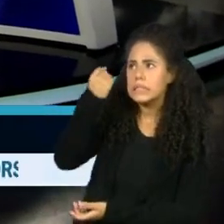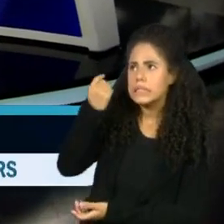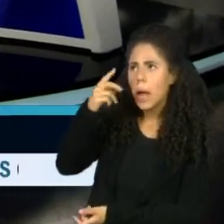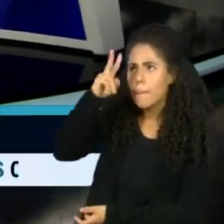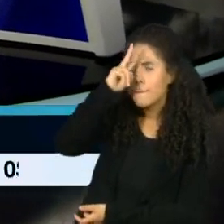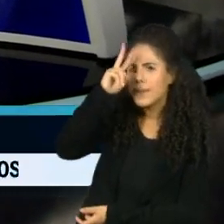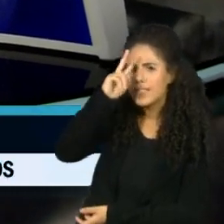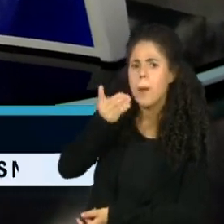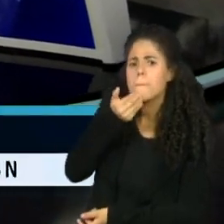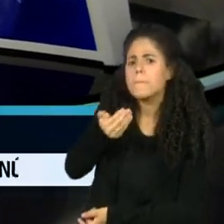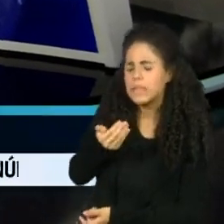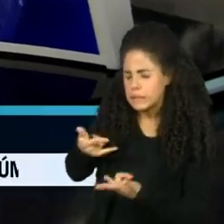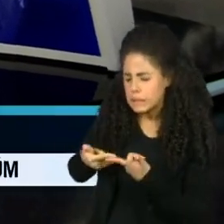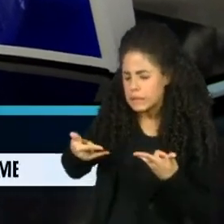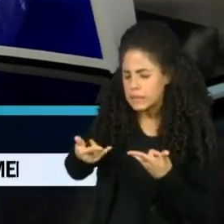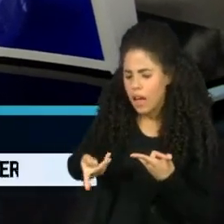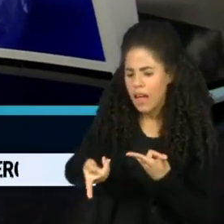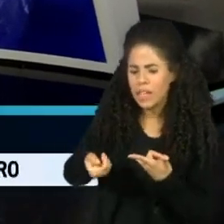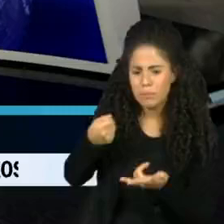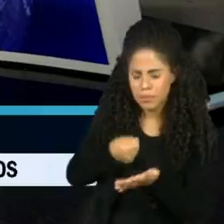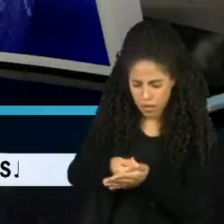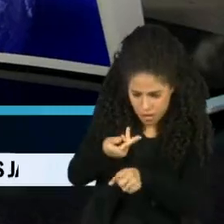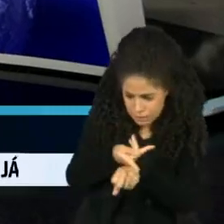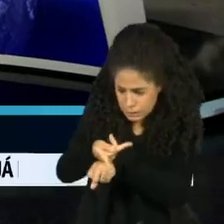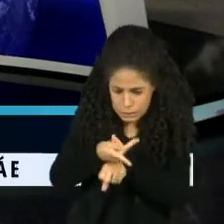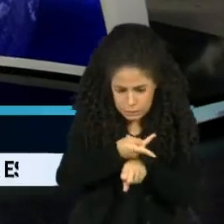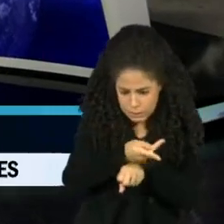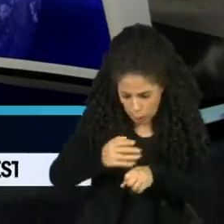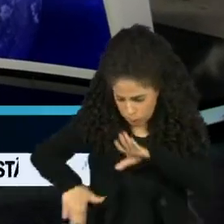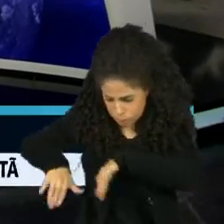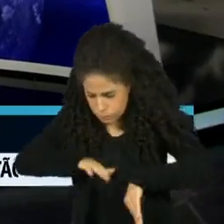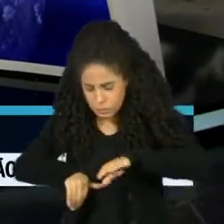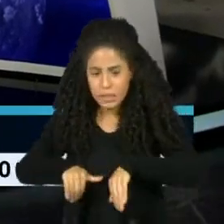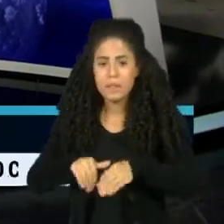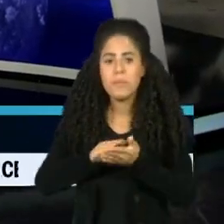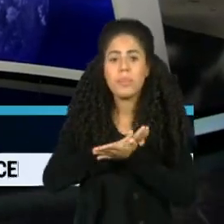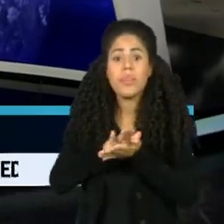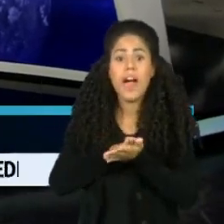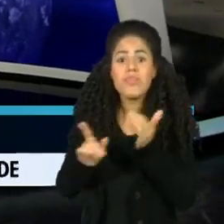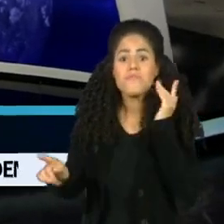pediu, precisava fazer um pagamento em cheque, eu não achava o talão de cheque, mas finalmente resolvemos o problema.